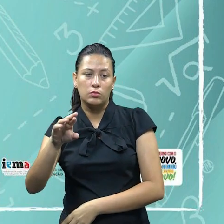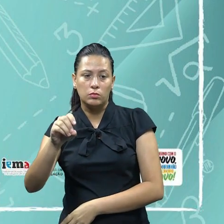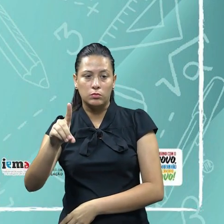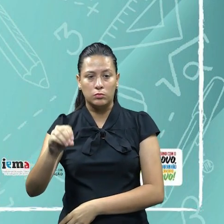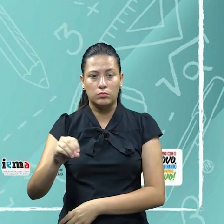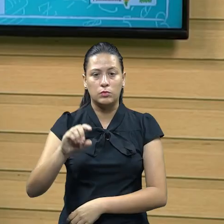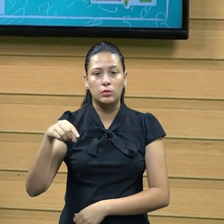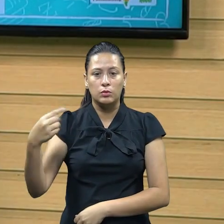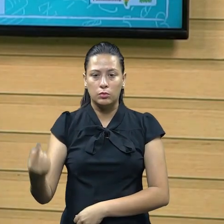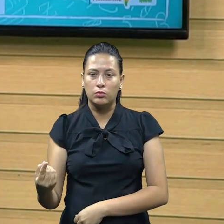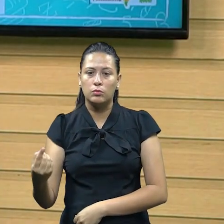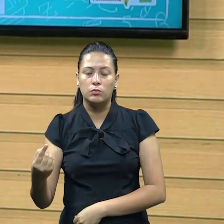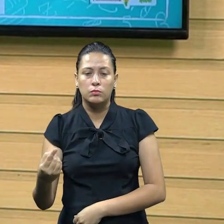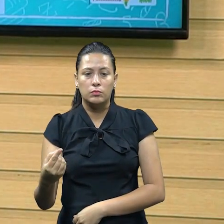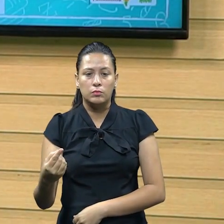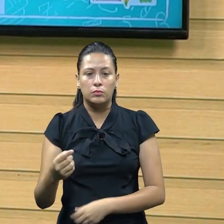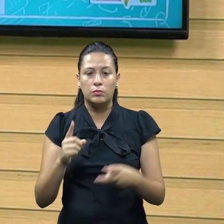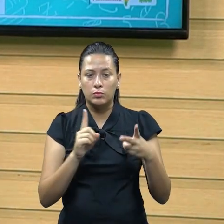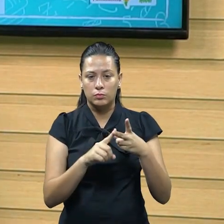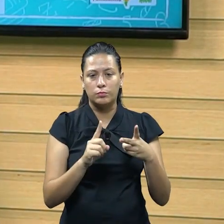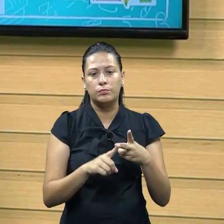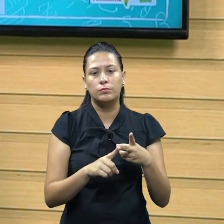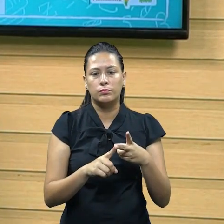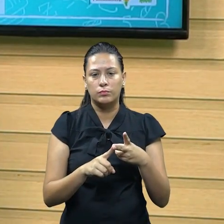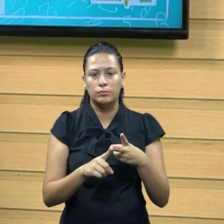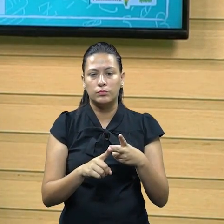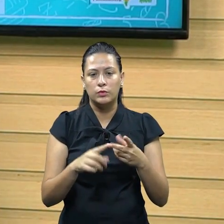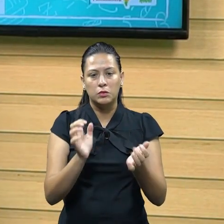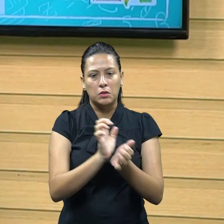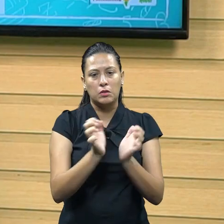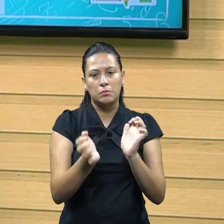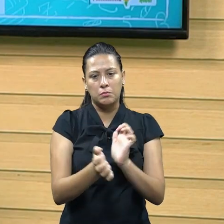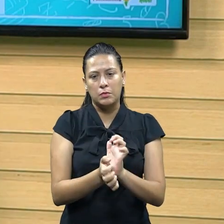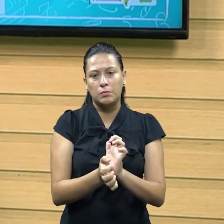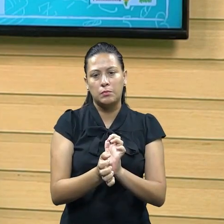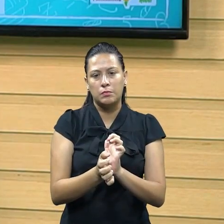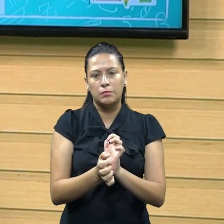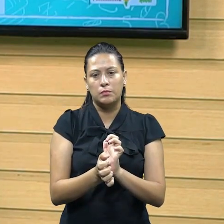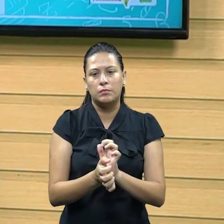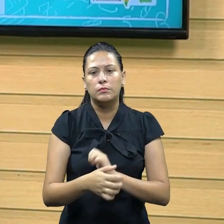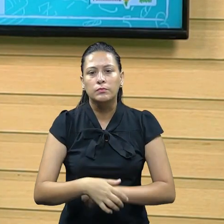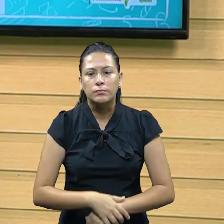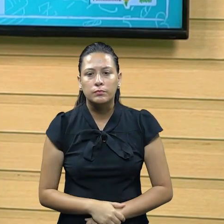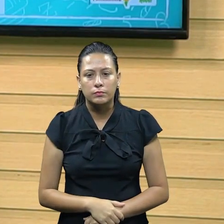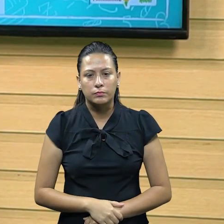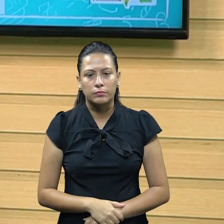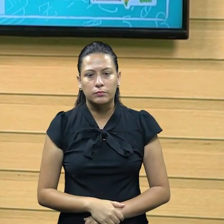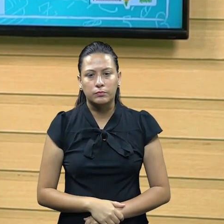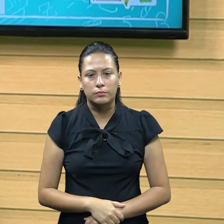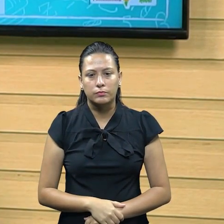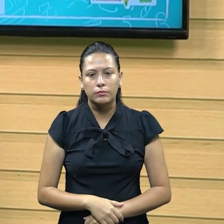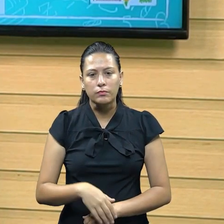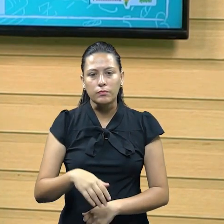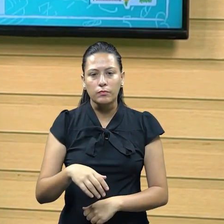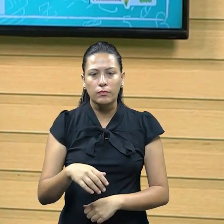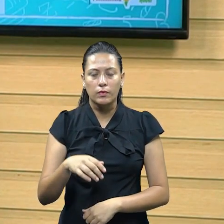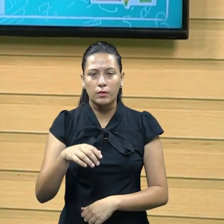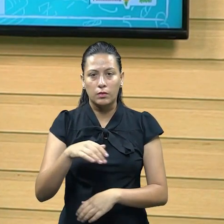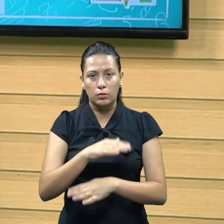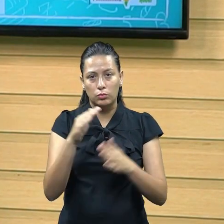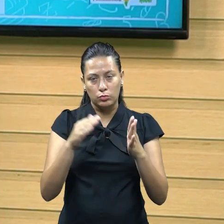próprio. Então aqui nós vamos ter uma impedância ou ainda uma indutância, tá? Que ela